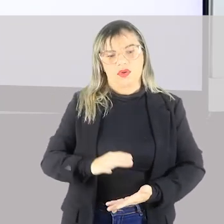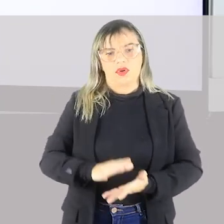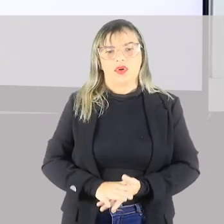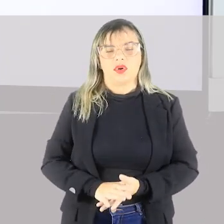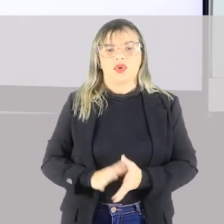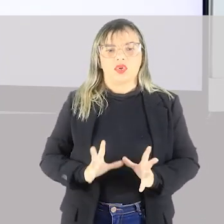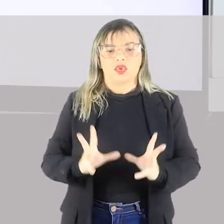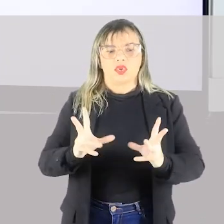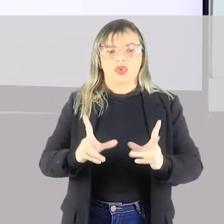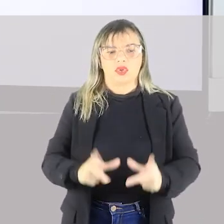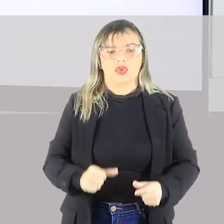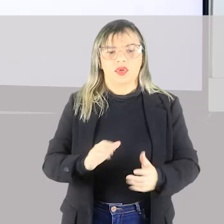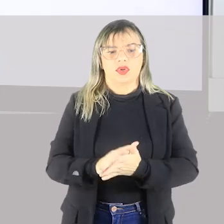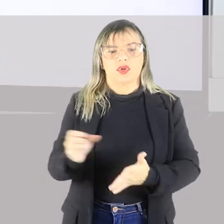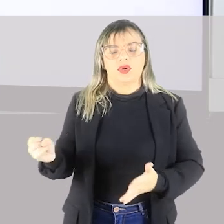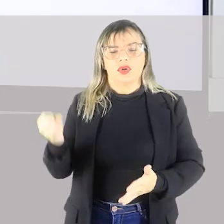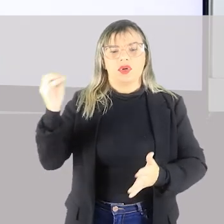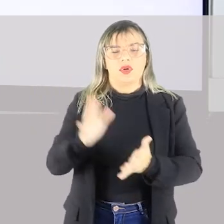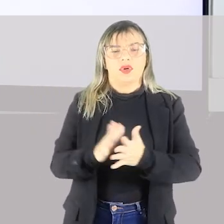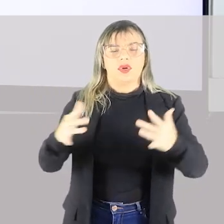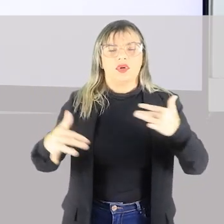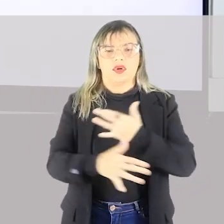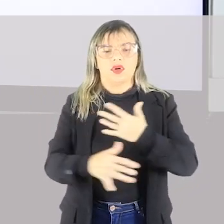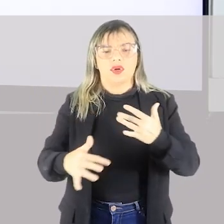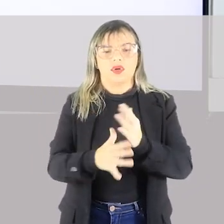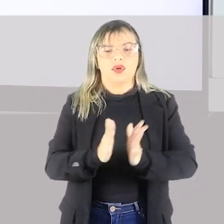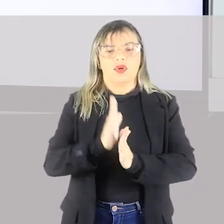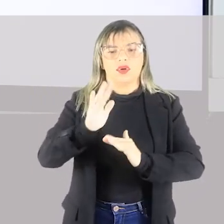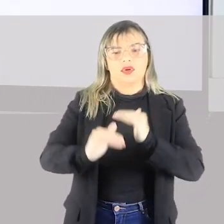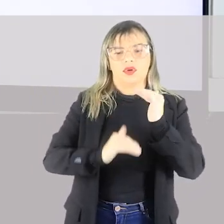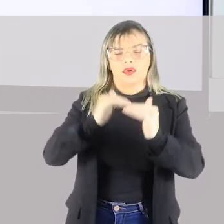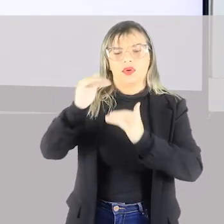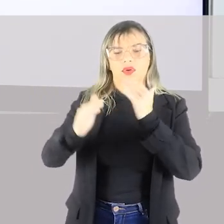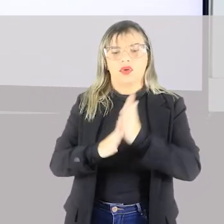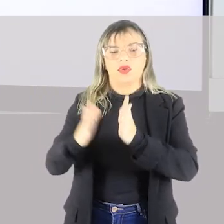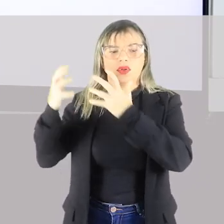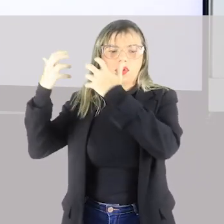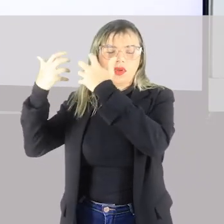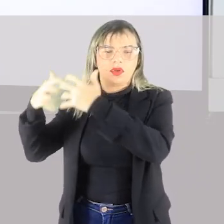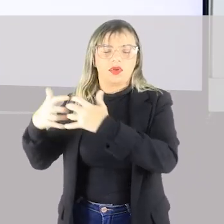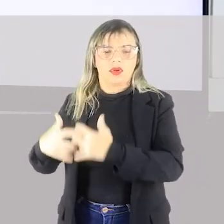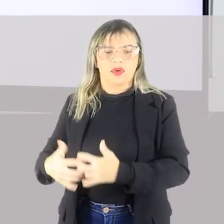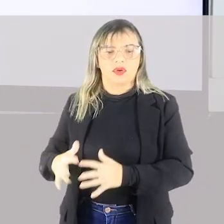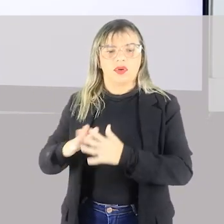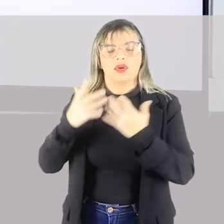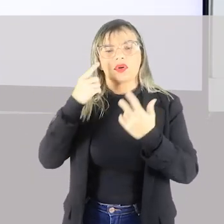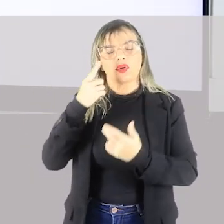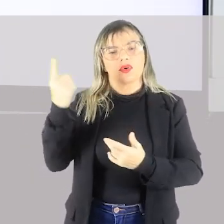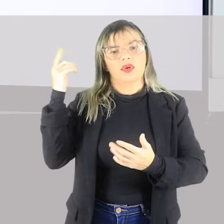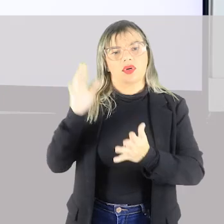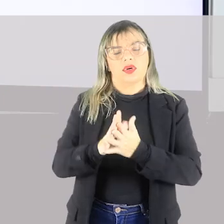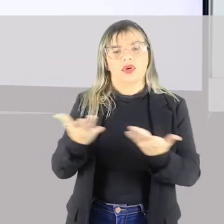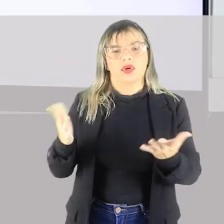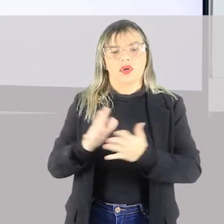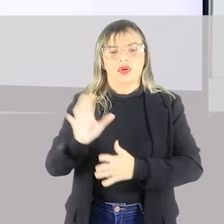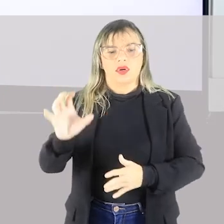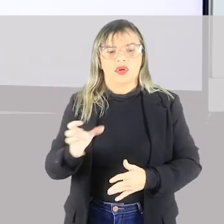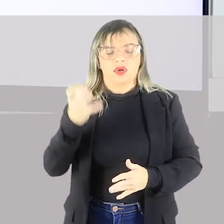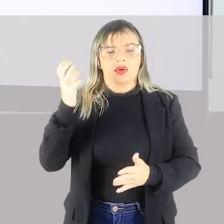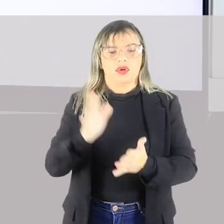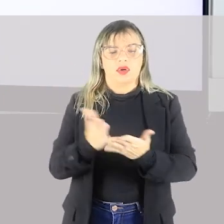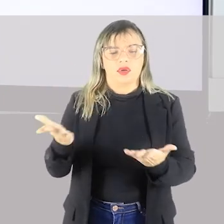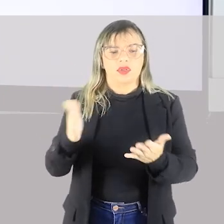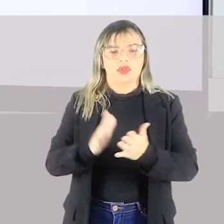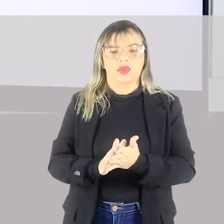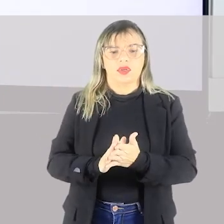plena. É fundamental para uma cidade desenvolvida e complexa que ocorra a